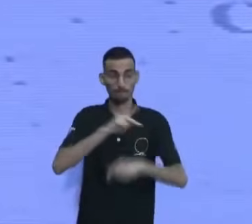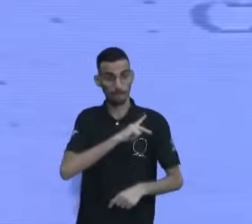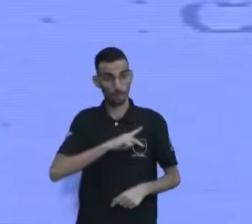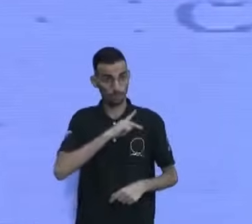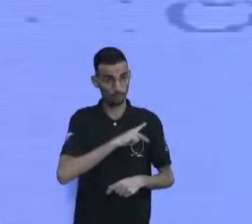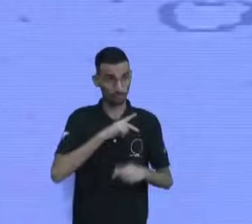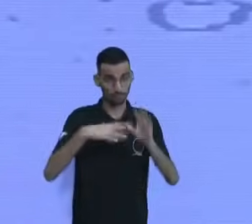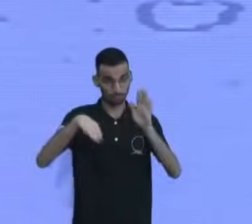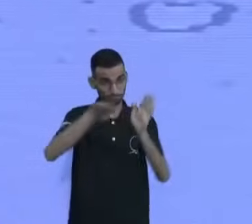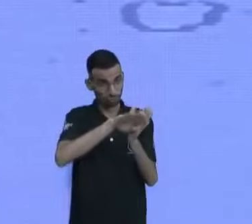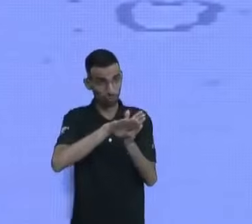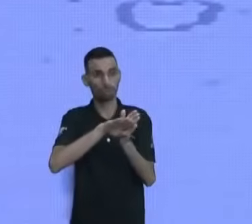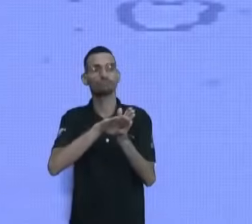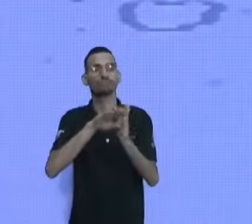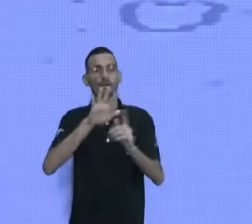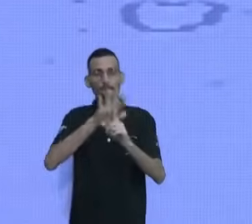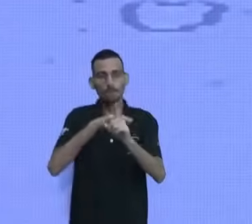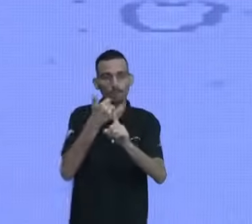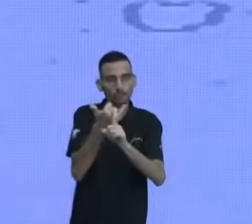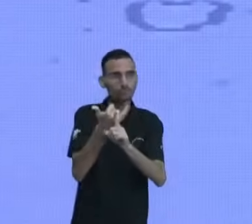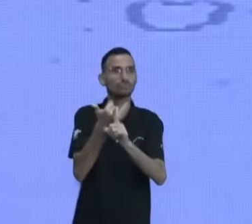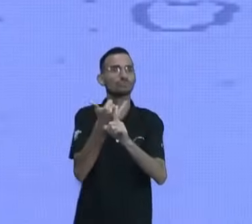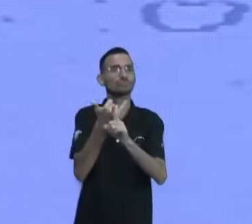templo e foi